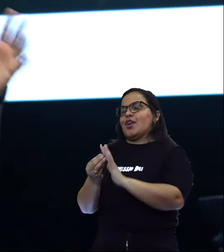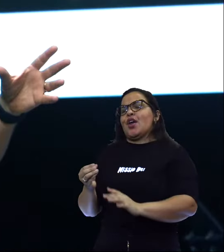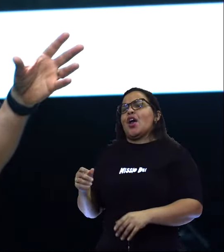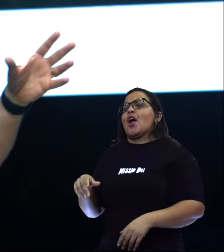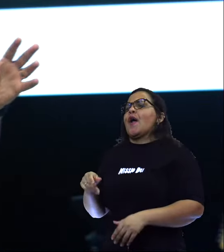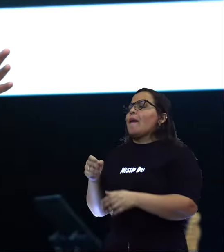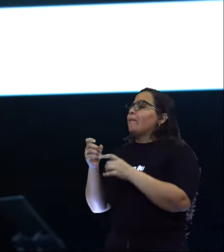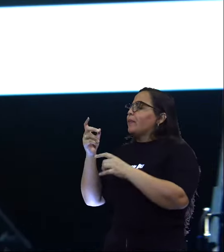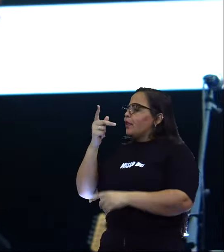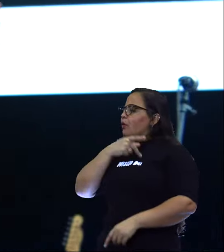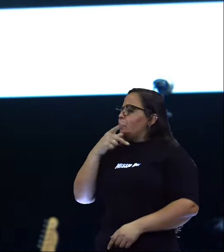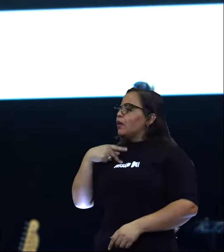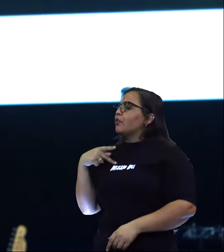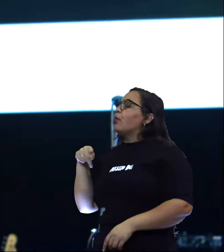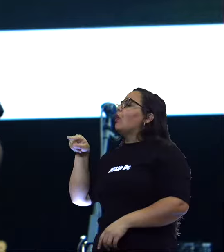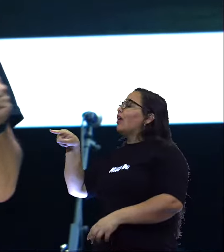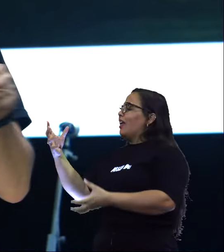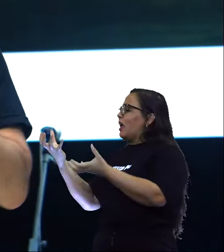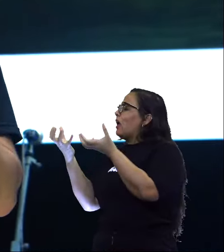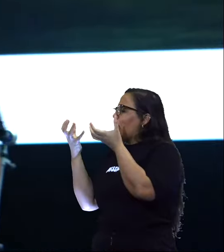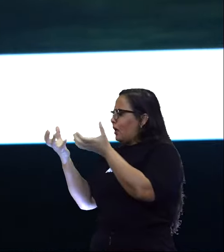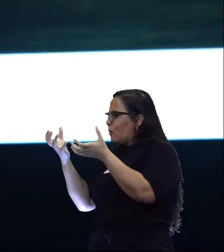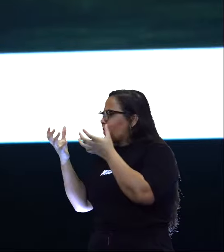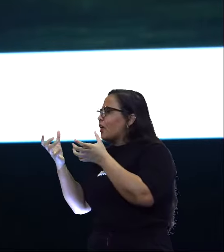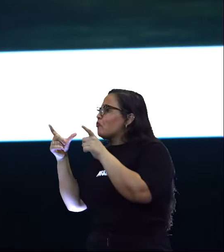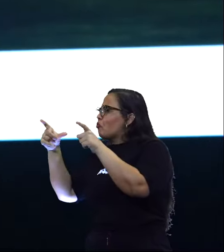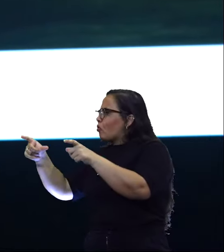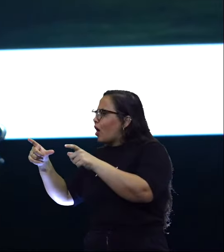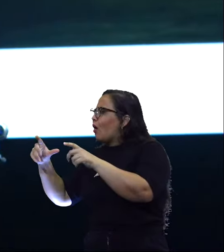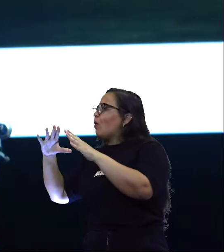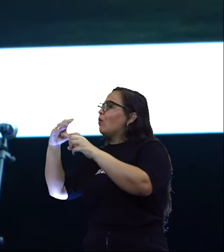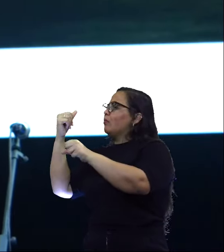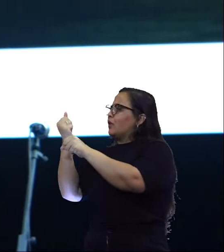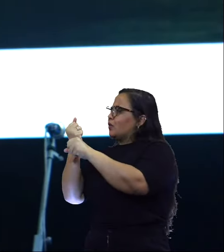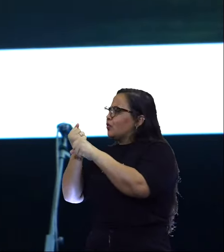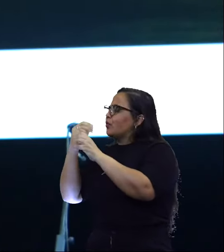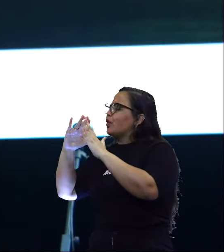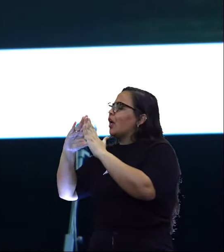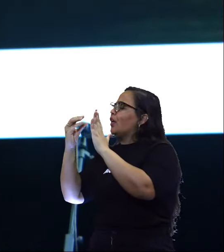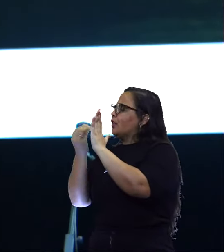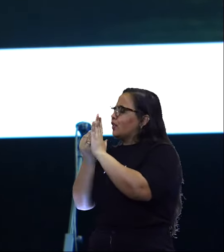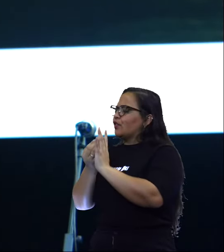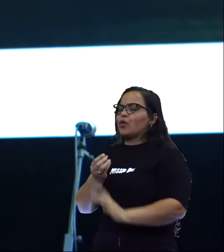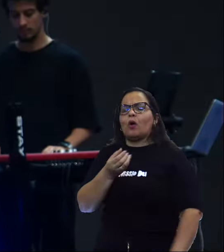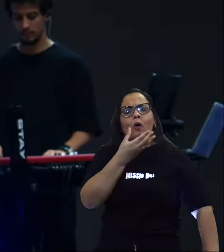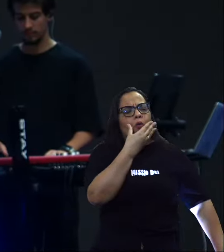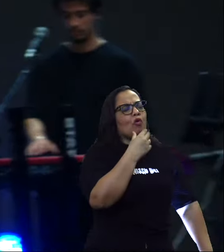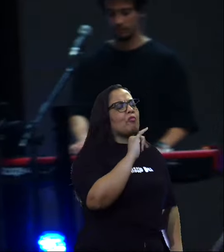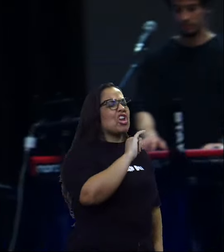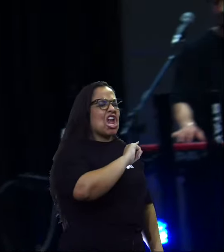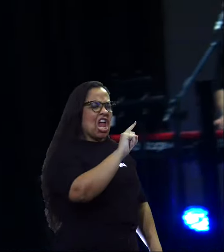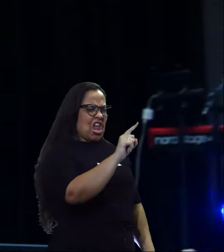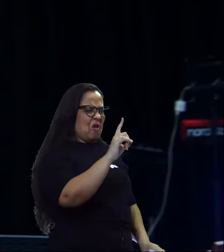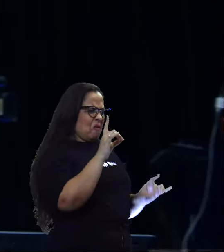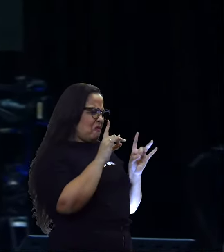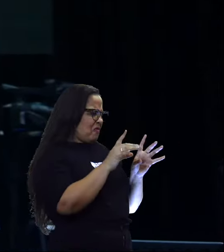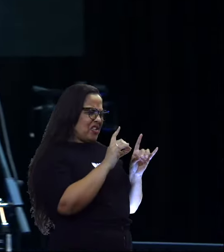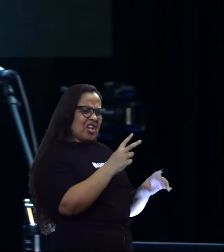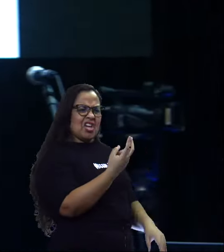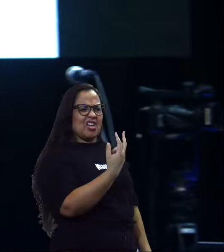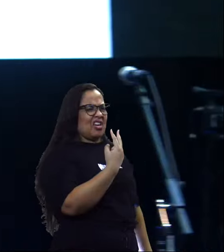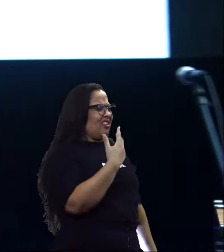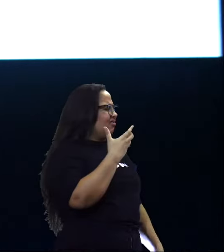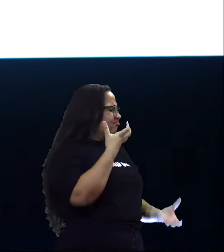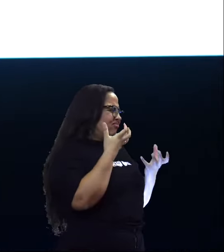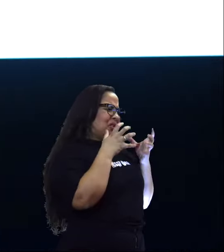do nada, aquele cara, o dono, o proprietário, resolveu assinar o contrato com o valor antigo, porque ele já tinha aumentado o valor. E ele não acreditava depois que ele tinha assinado